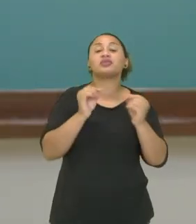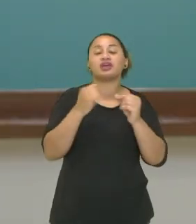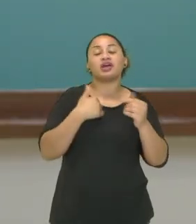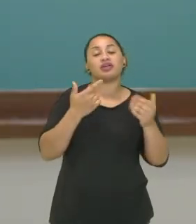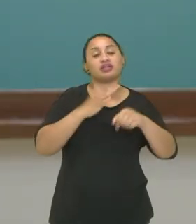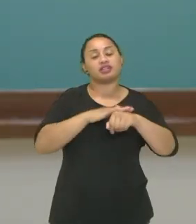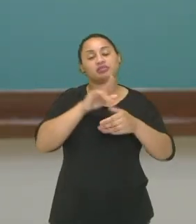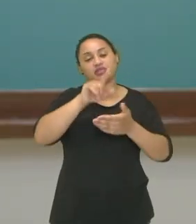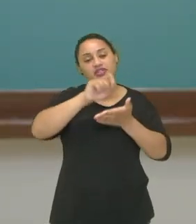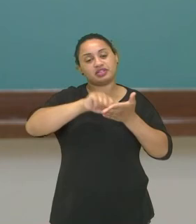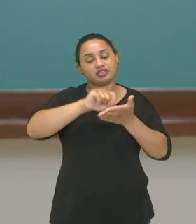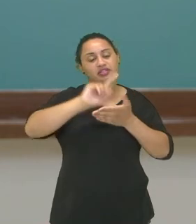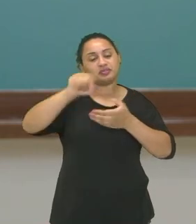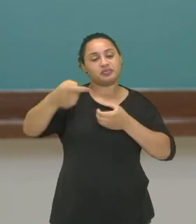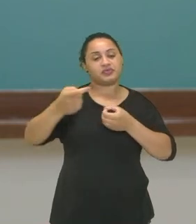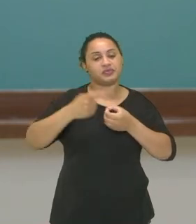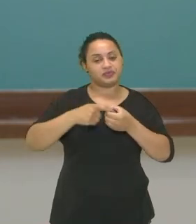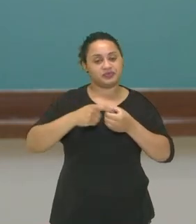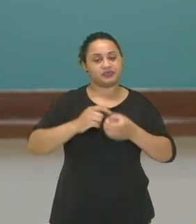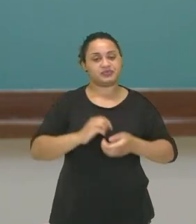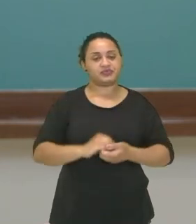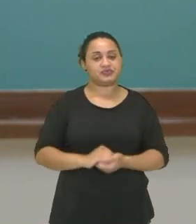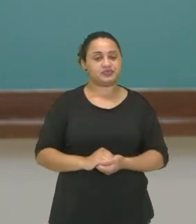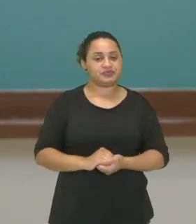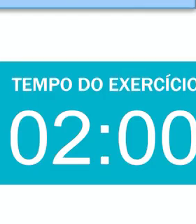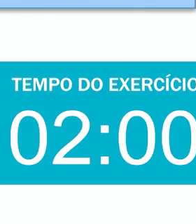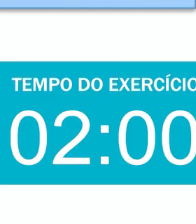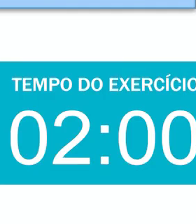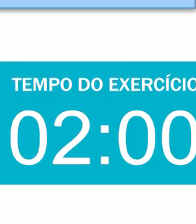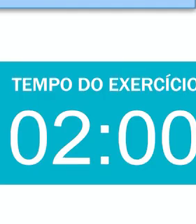vocês escreverem e já voltamos com mais Aula Paraná.